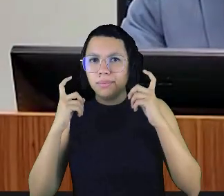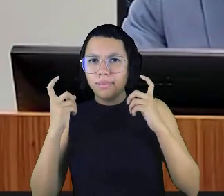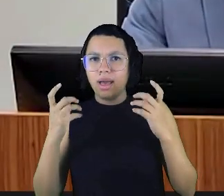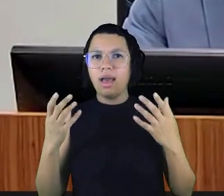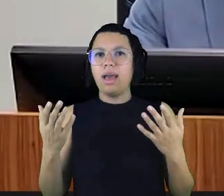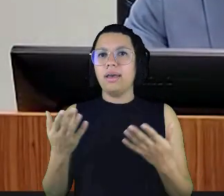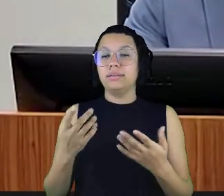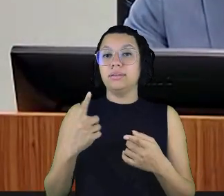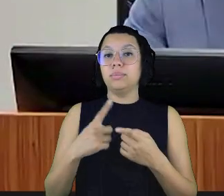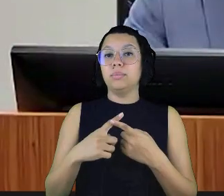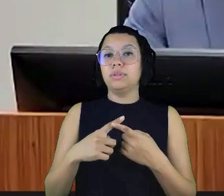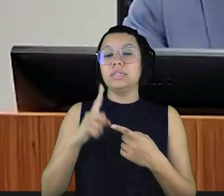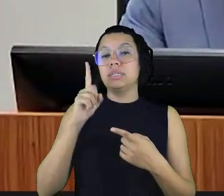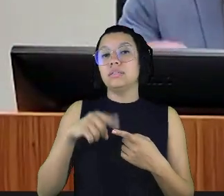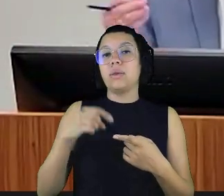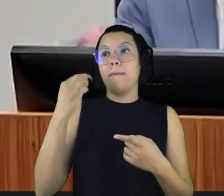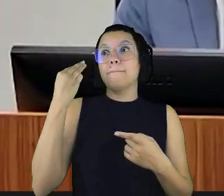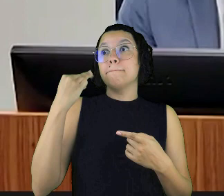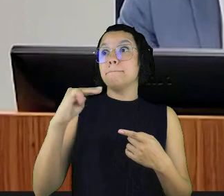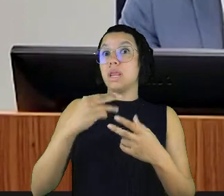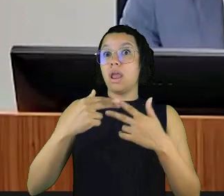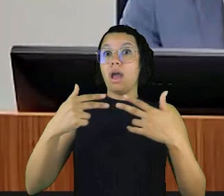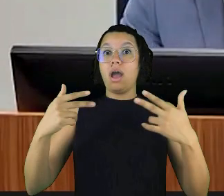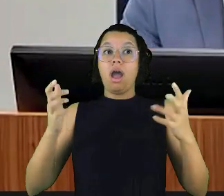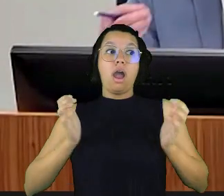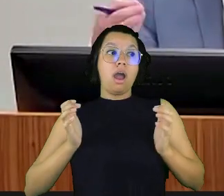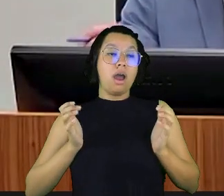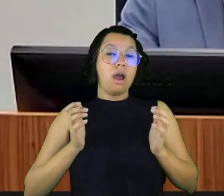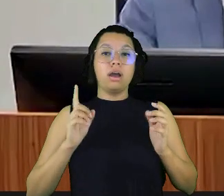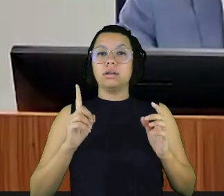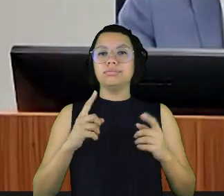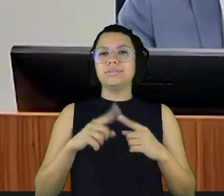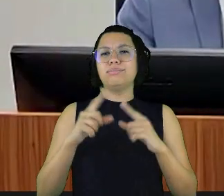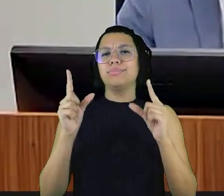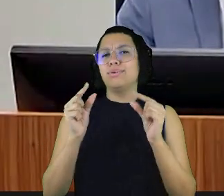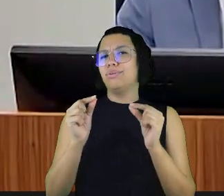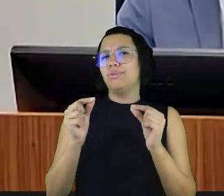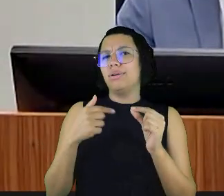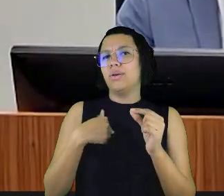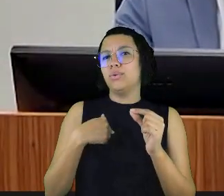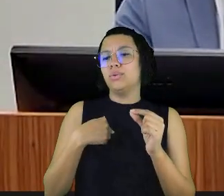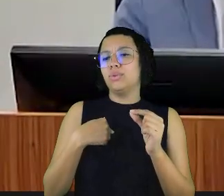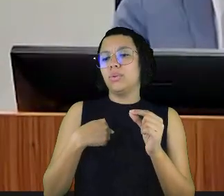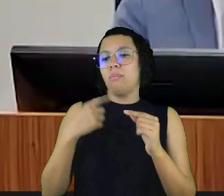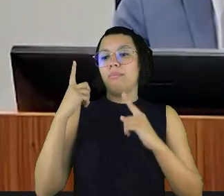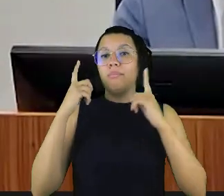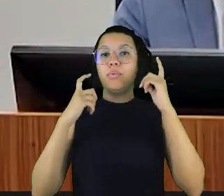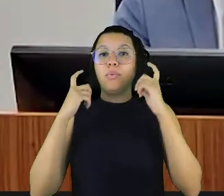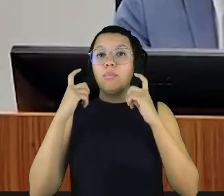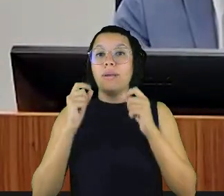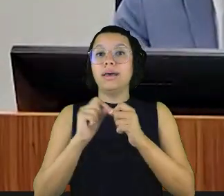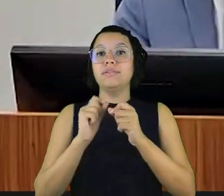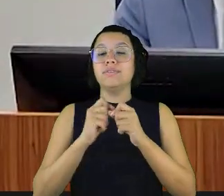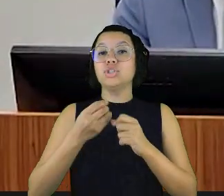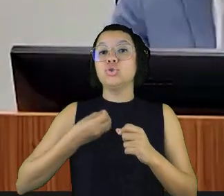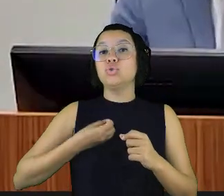são poucos casos, mas eu estou muito preocupado em fazer número em relação a essas coisas